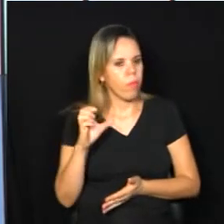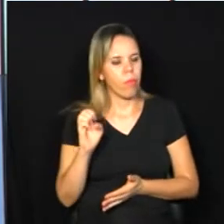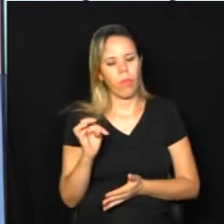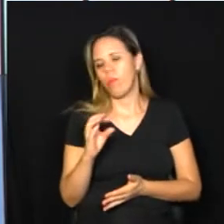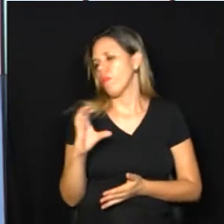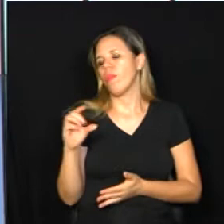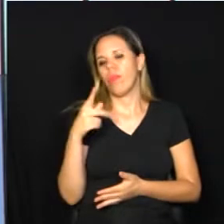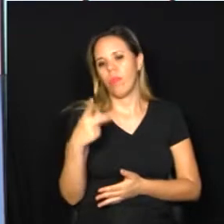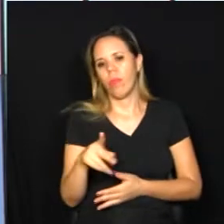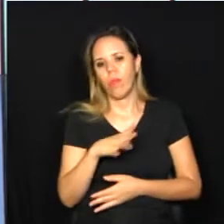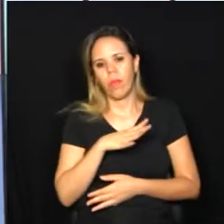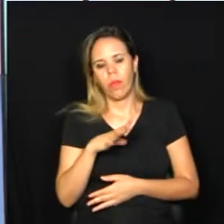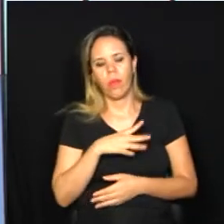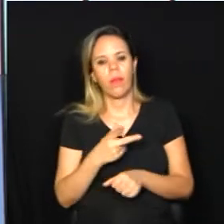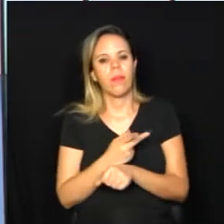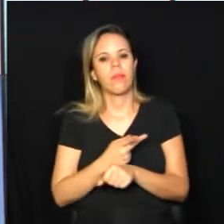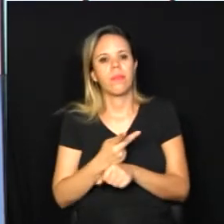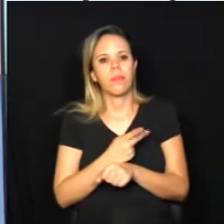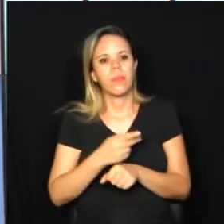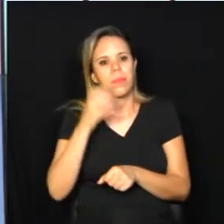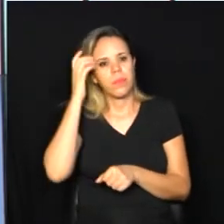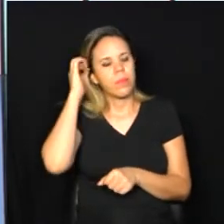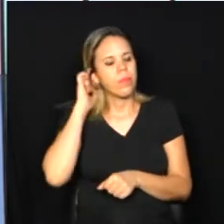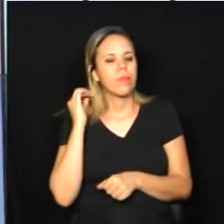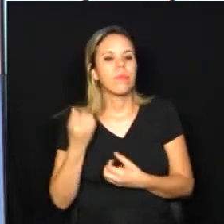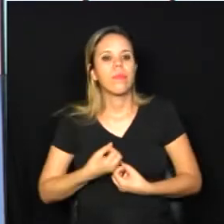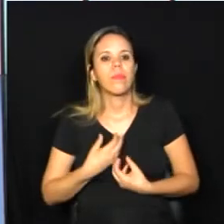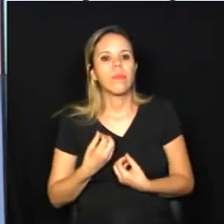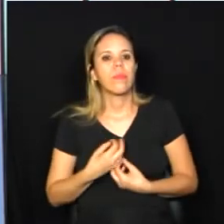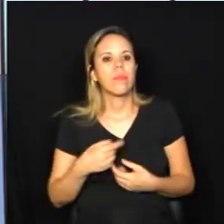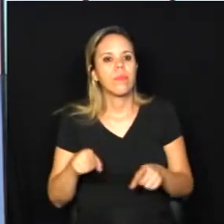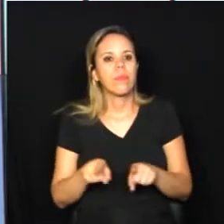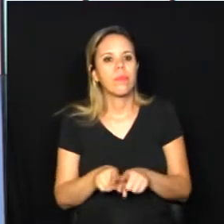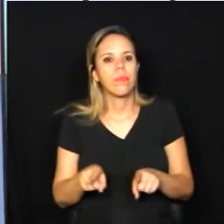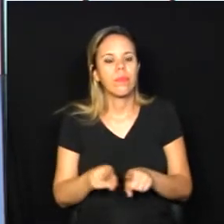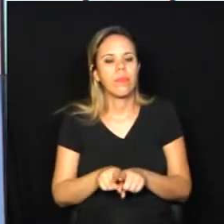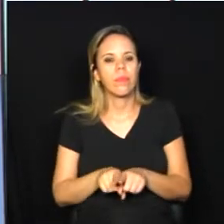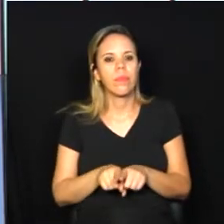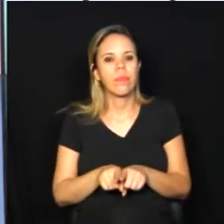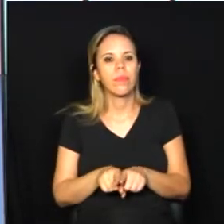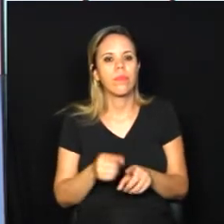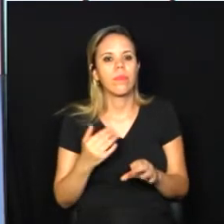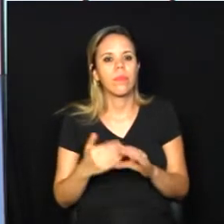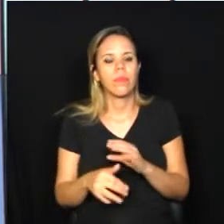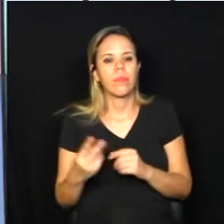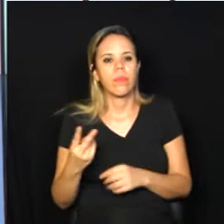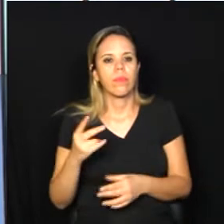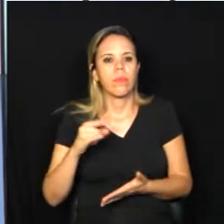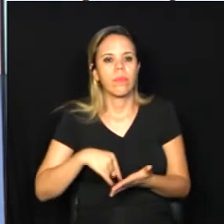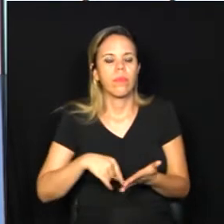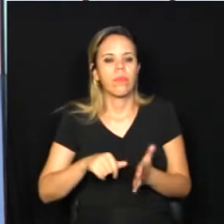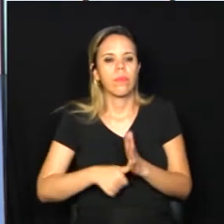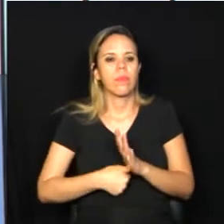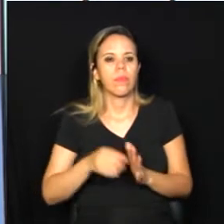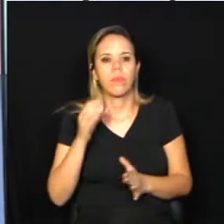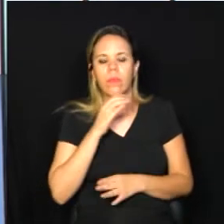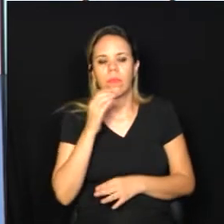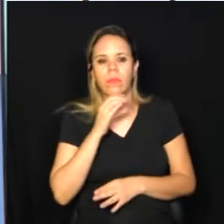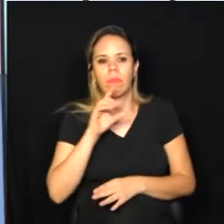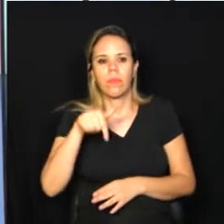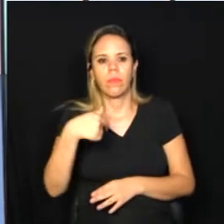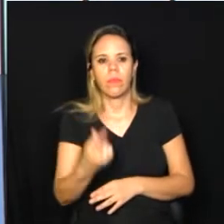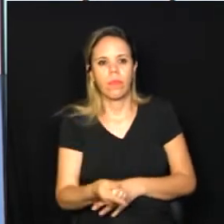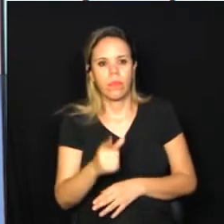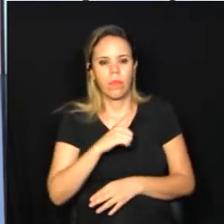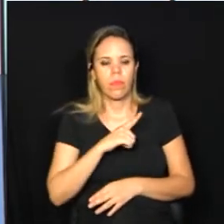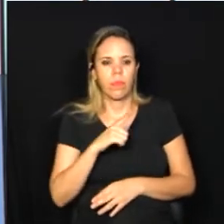sua cidade, procure as informações e também um meio de enviar esses documentos urgentes. Aí depois a gente